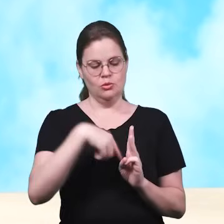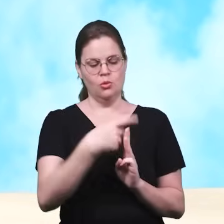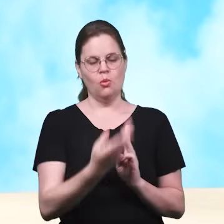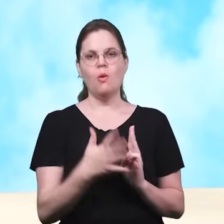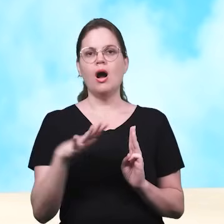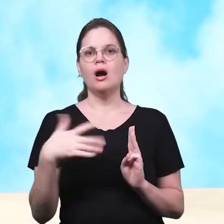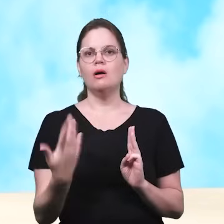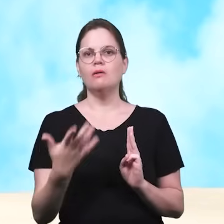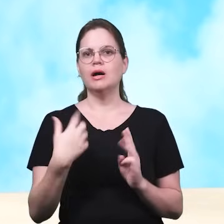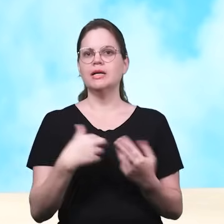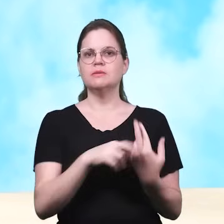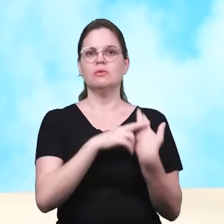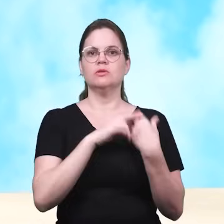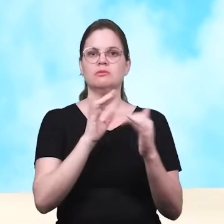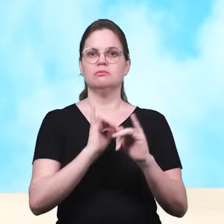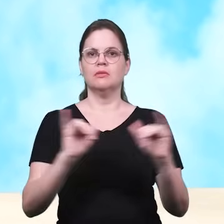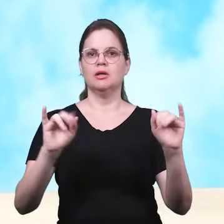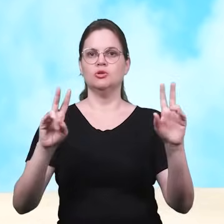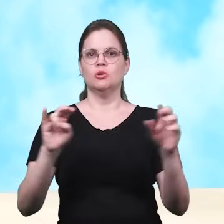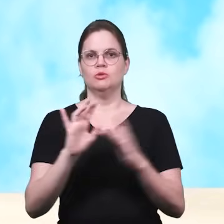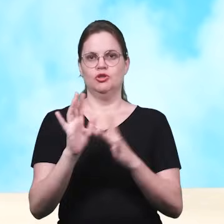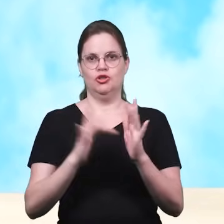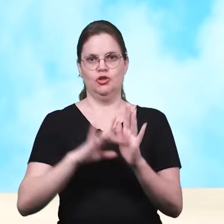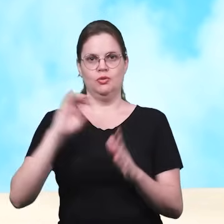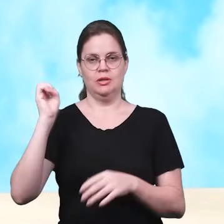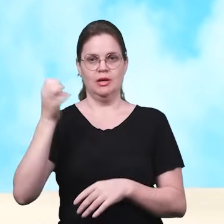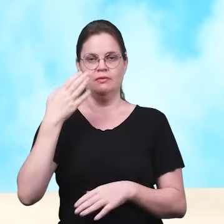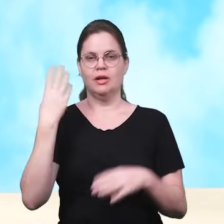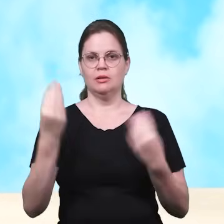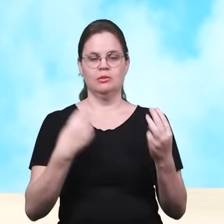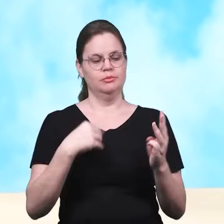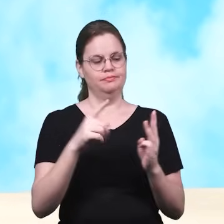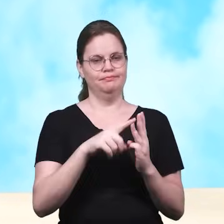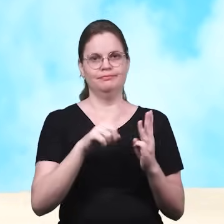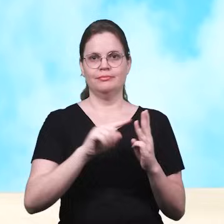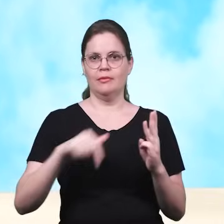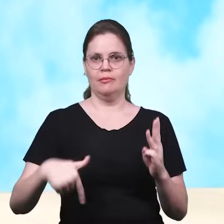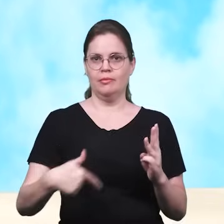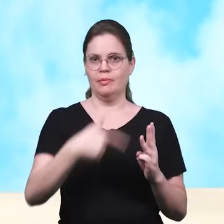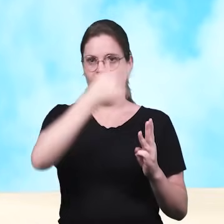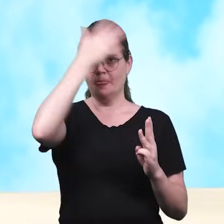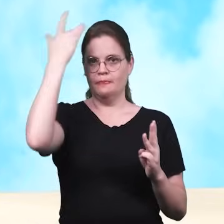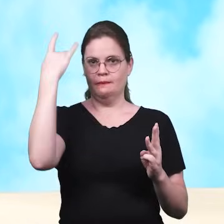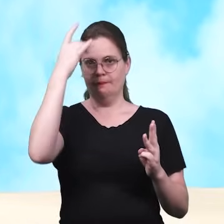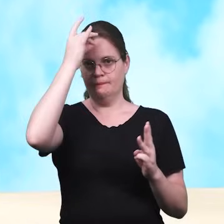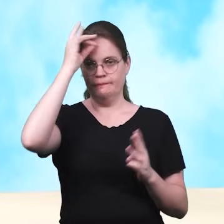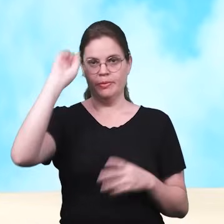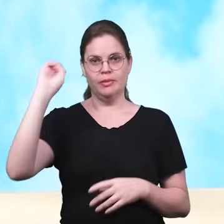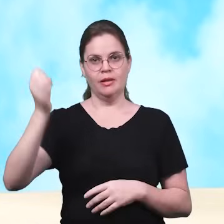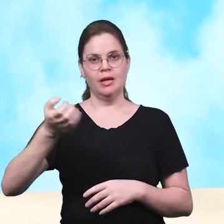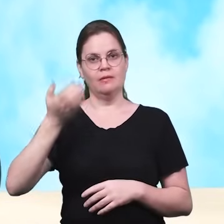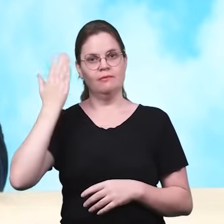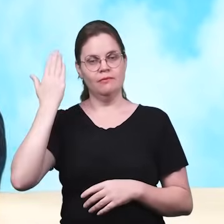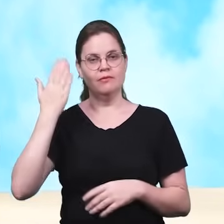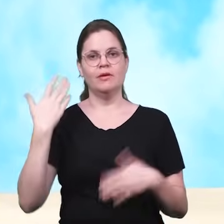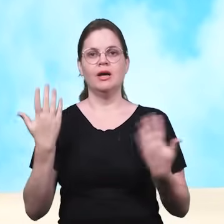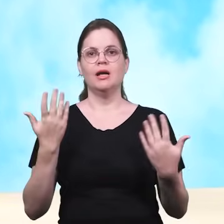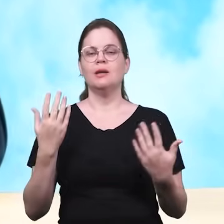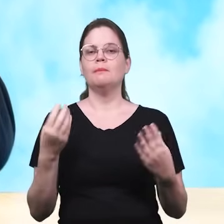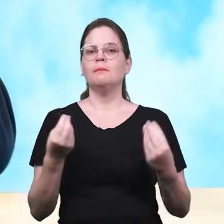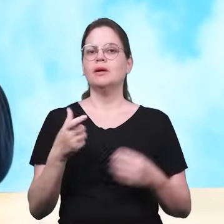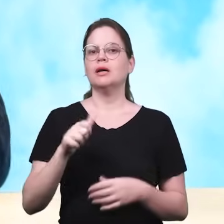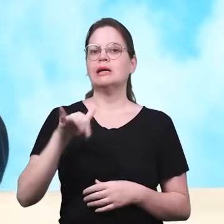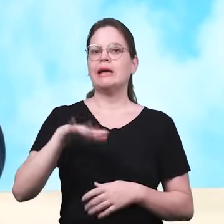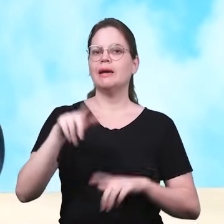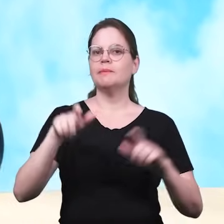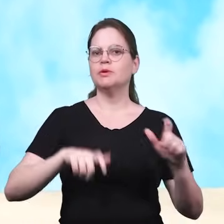E o Espírito Santo, ele se revela para quem o Senhor quer. A palavra é